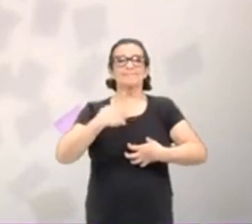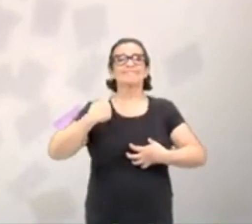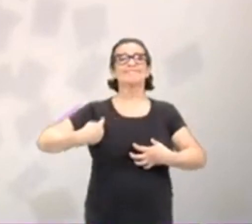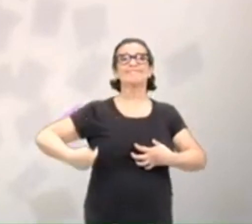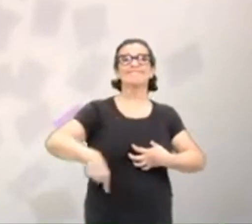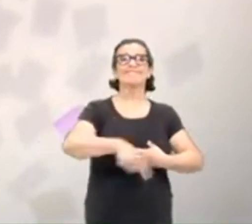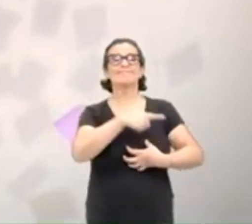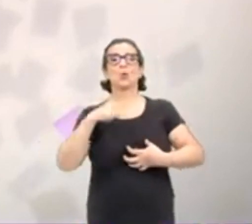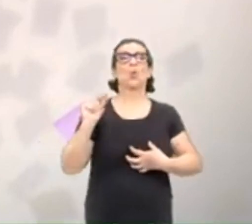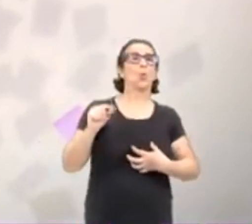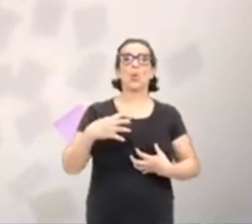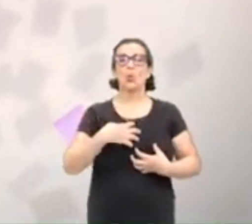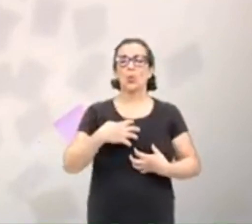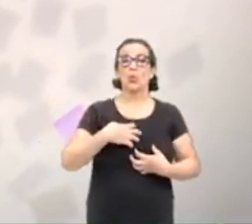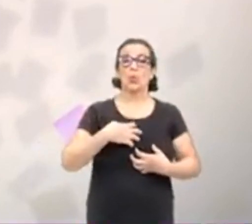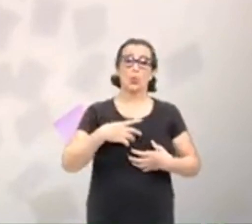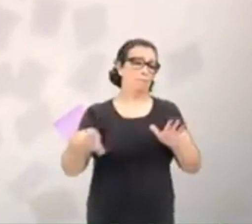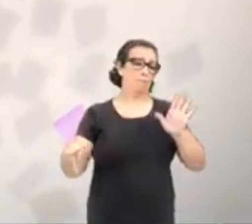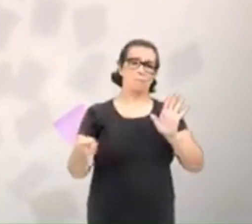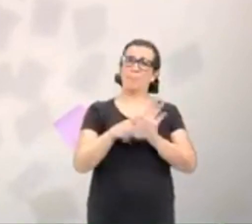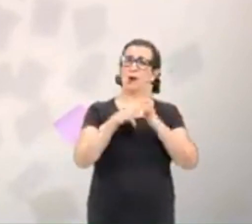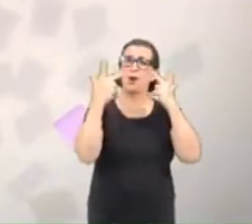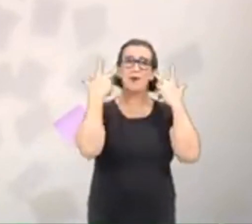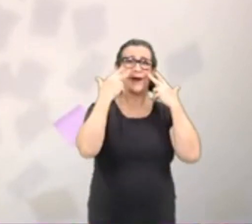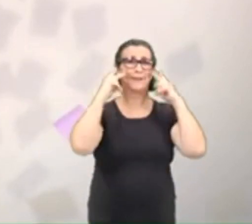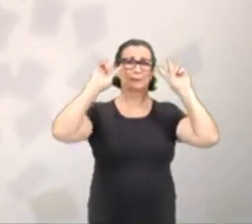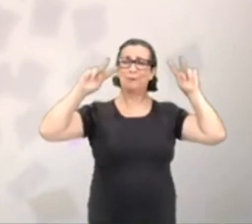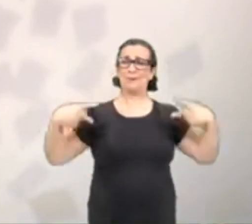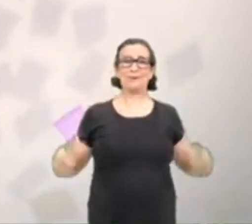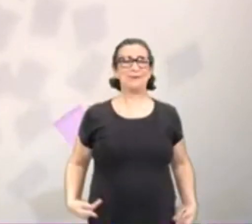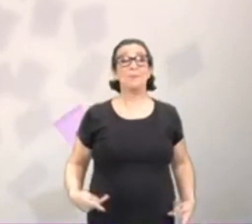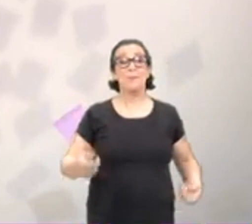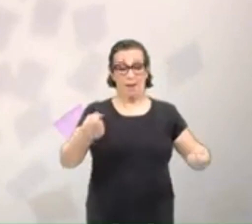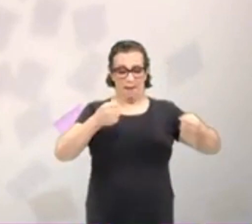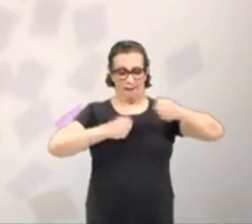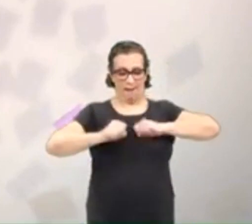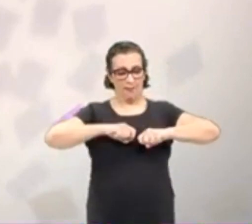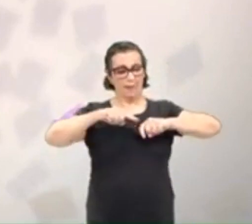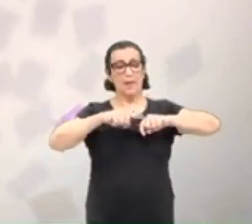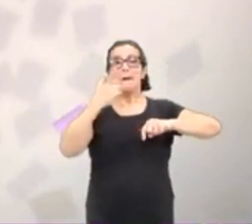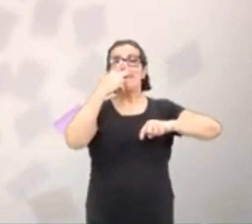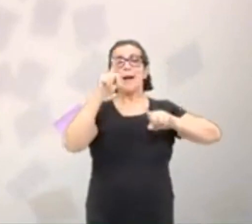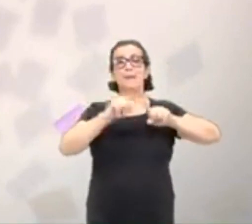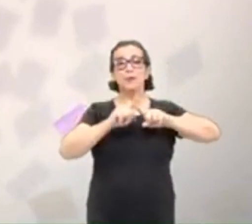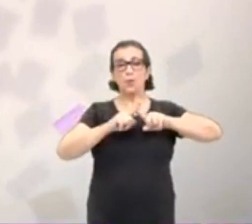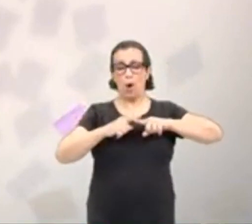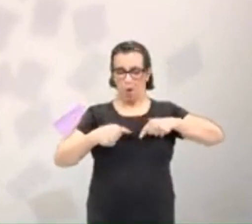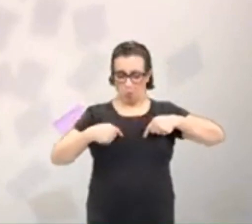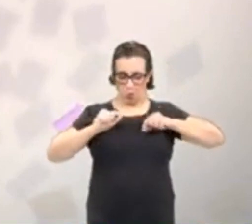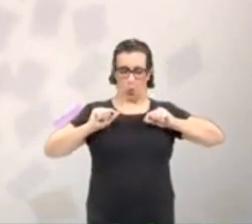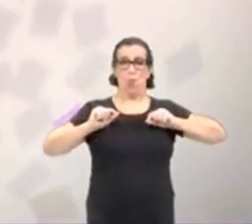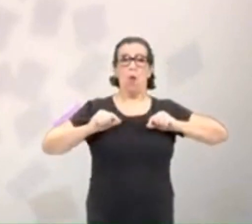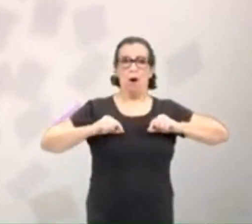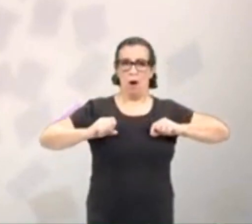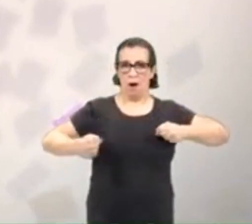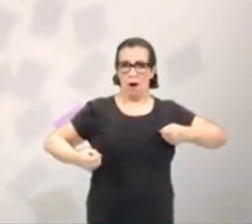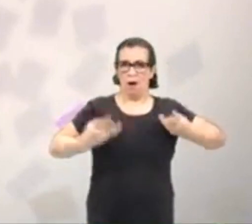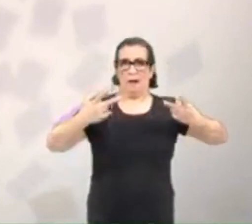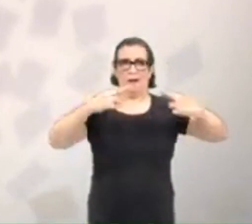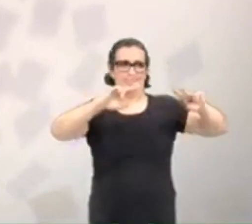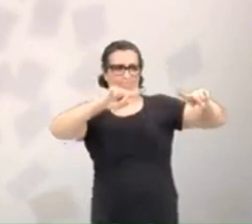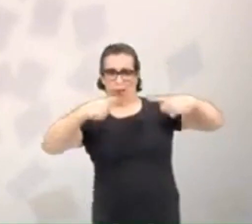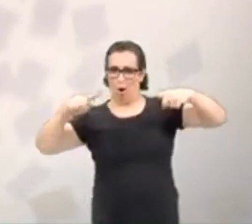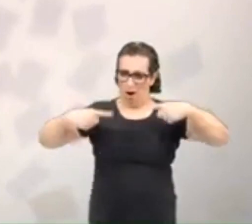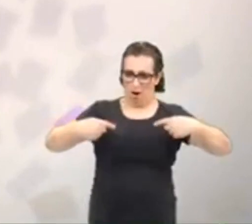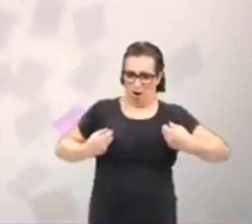que nos constitui e ela faz parte da natureza humana na verdade ansiedade é uma resposta do organismo a uma ameaça